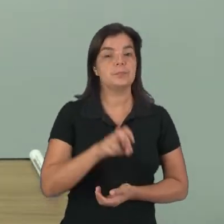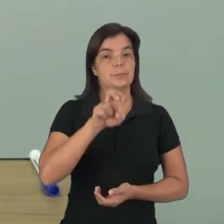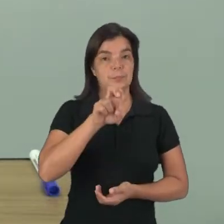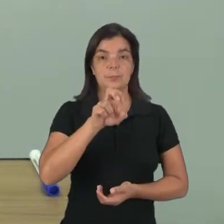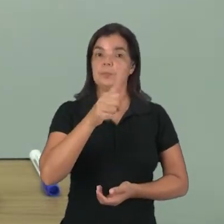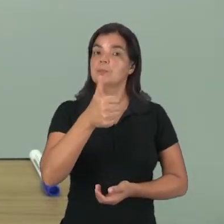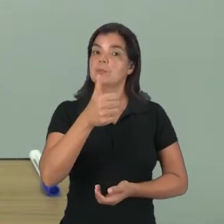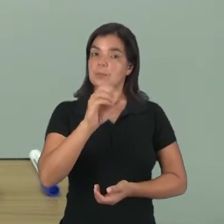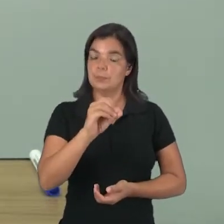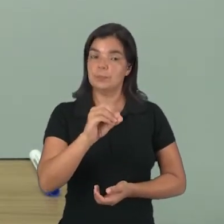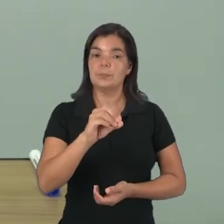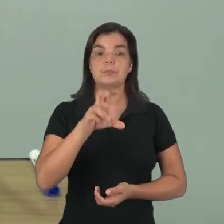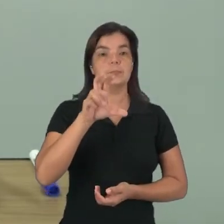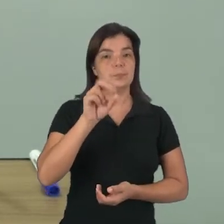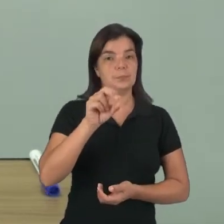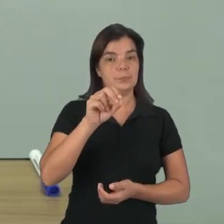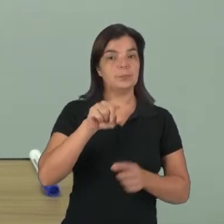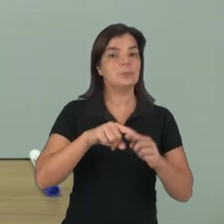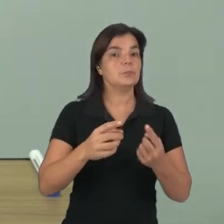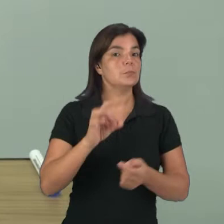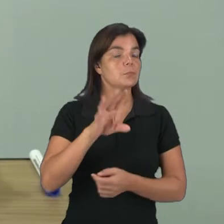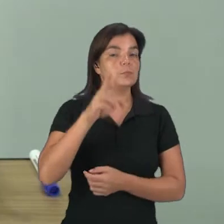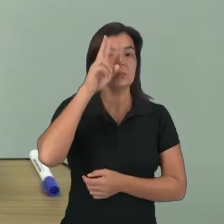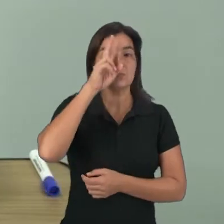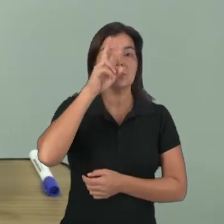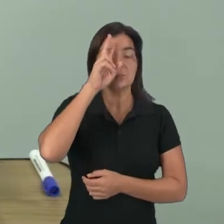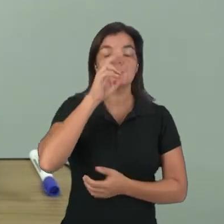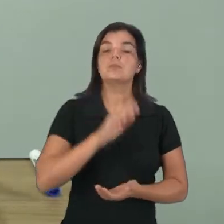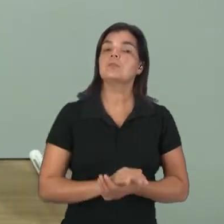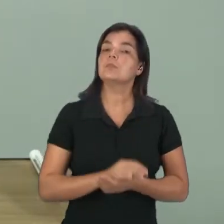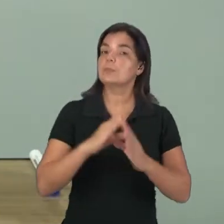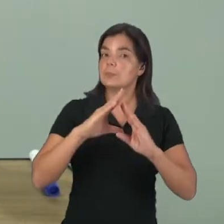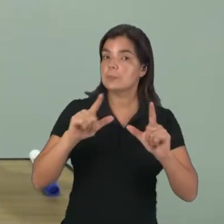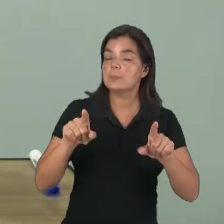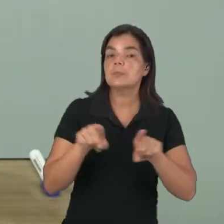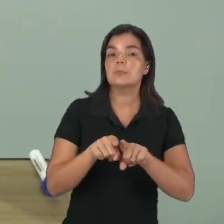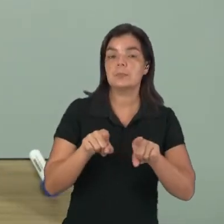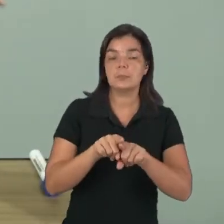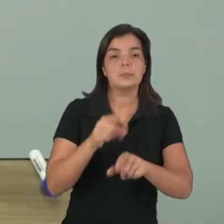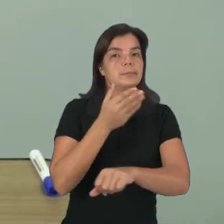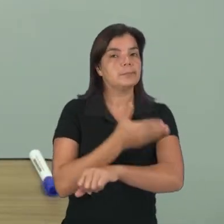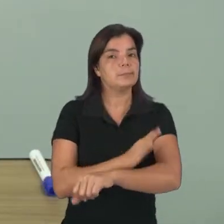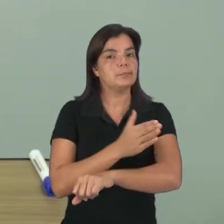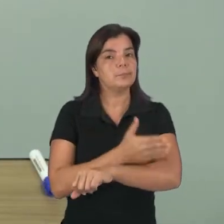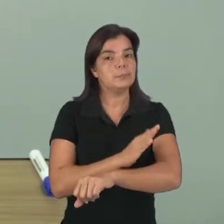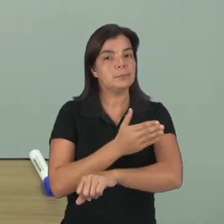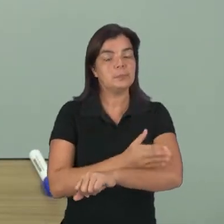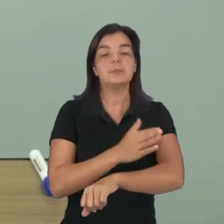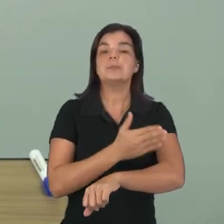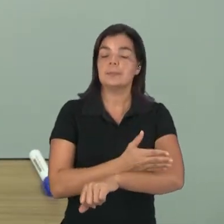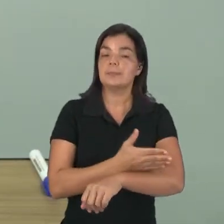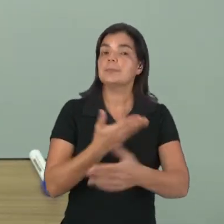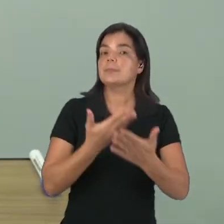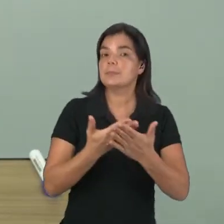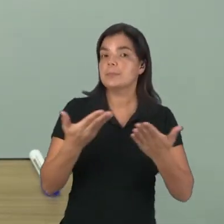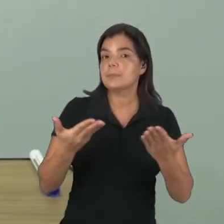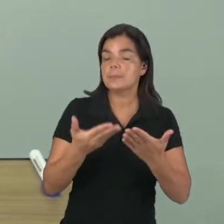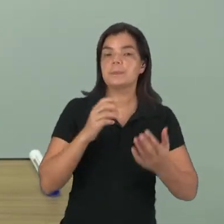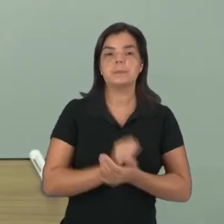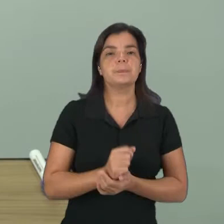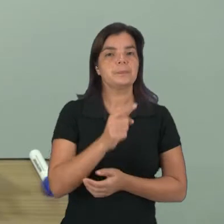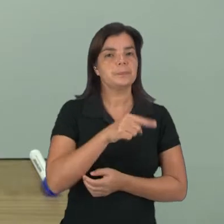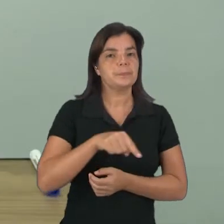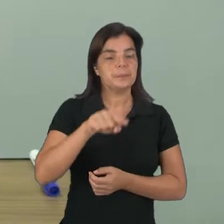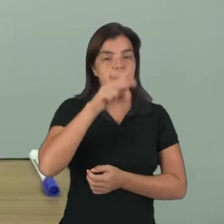igual a 50. Então, nós temos só que nos lembrar disso. E, é claro, exercitando, que é o que estamos fazendo na aula de hoje. Mas